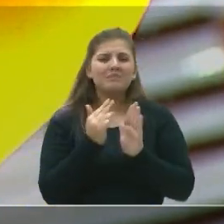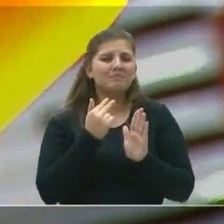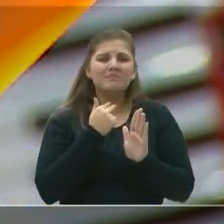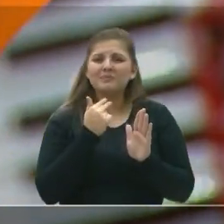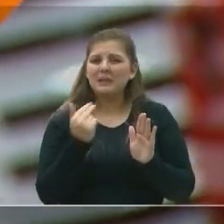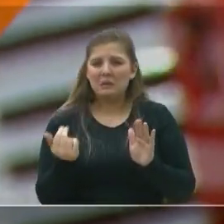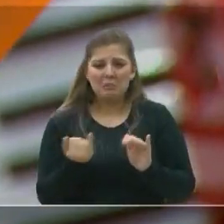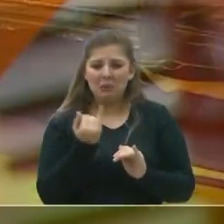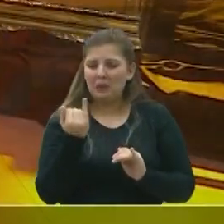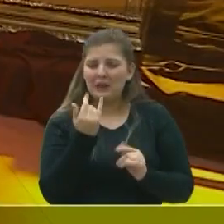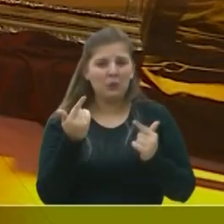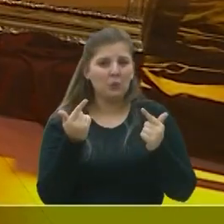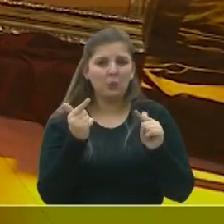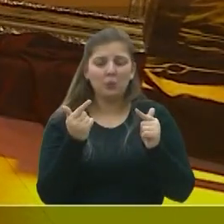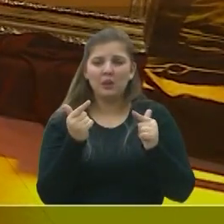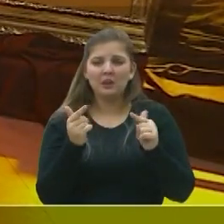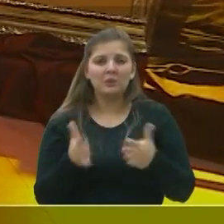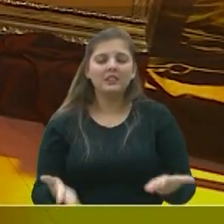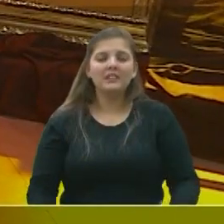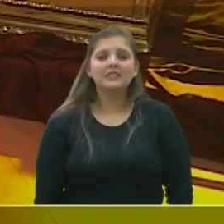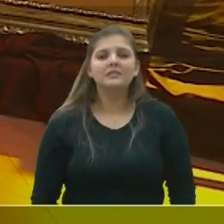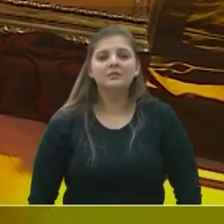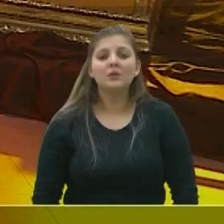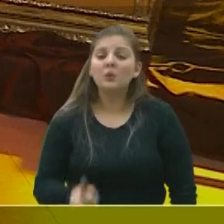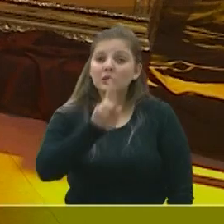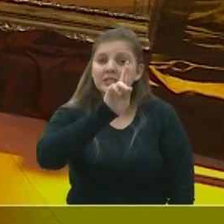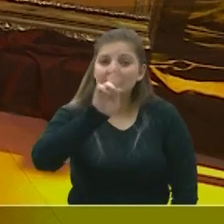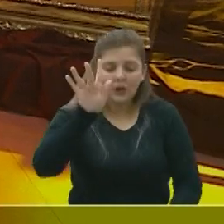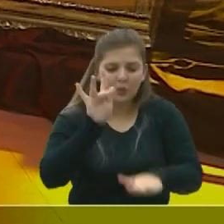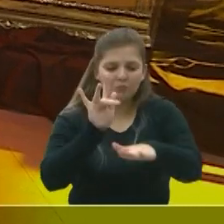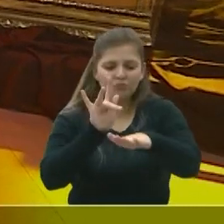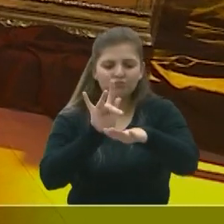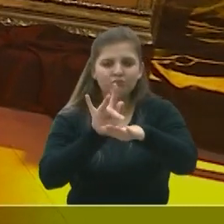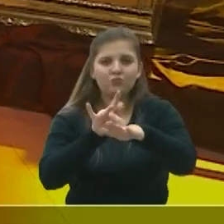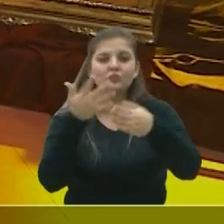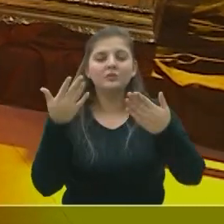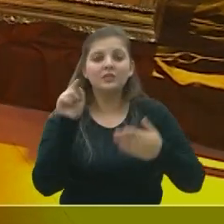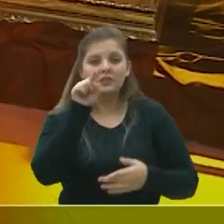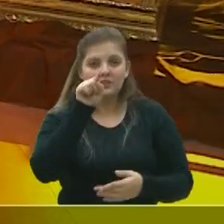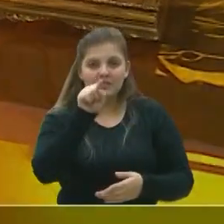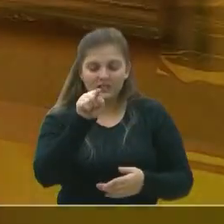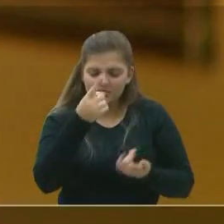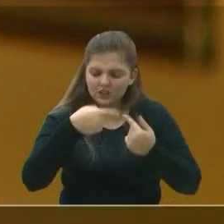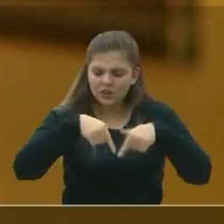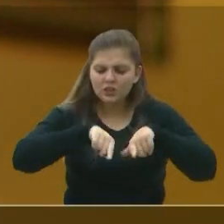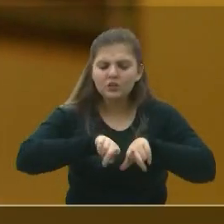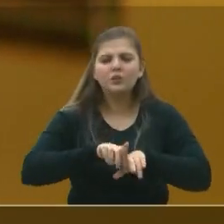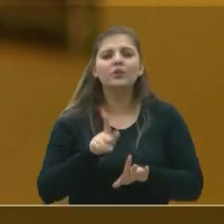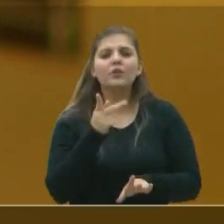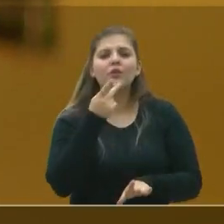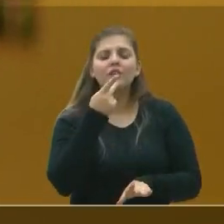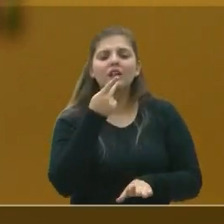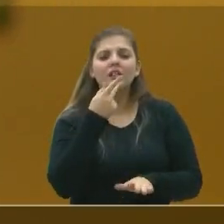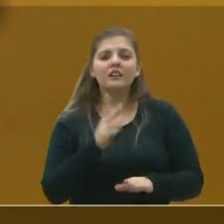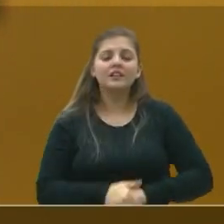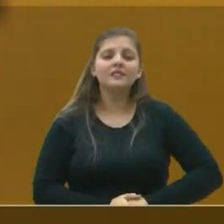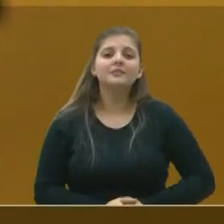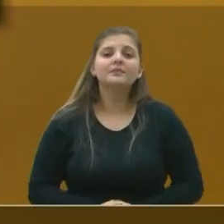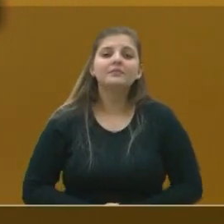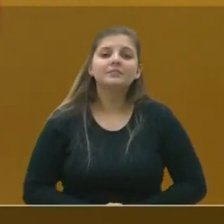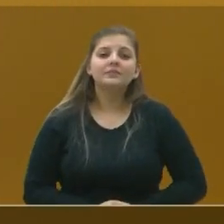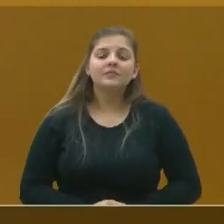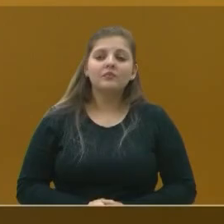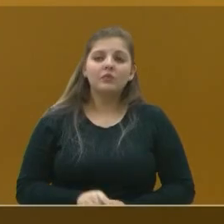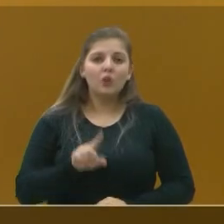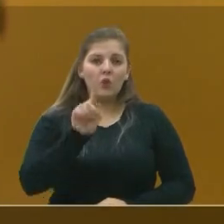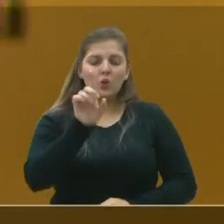você está, não importa, o Senhor toca. E você vai repetir comigo, em um